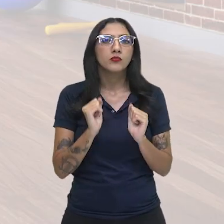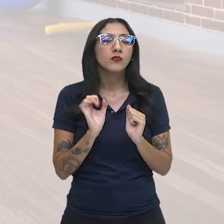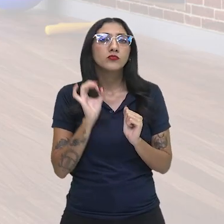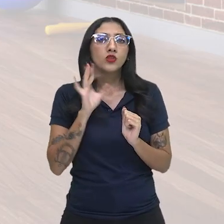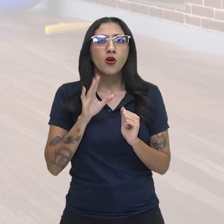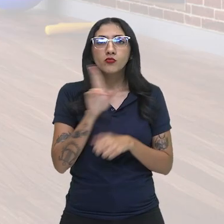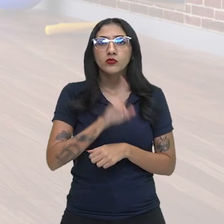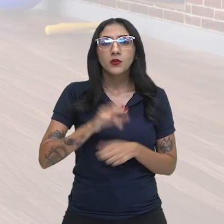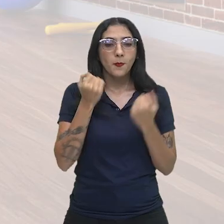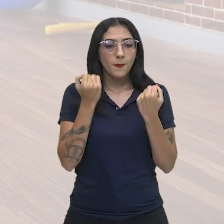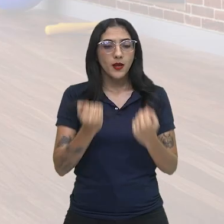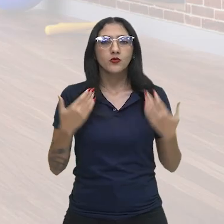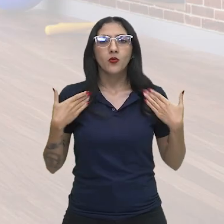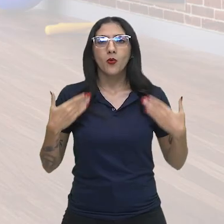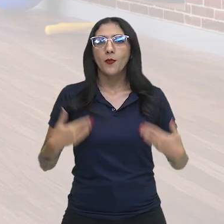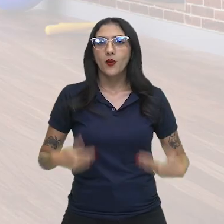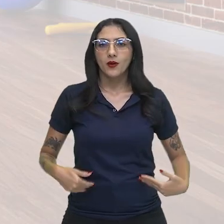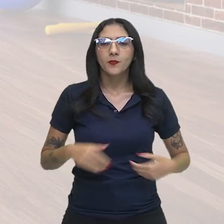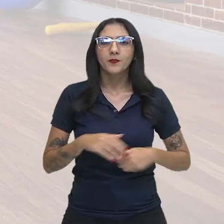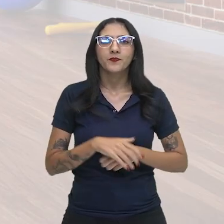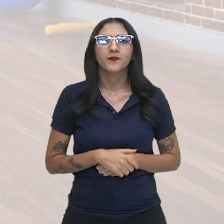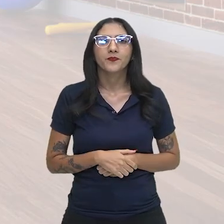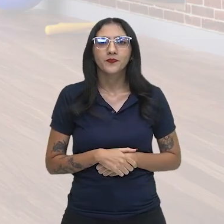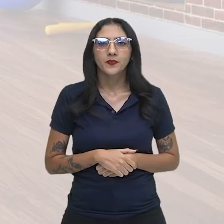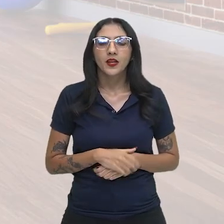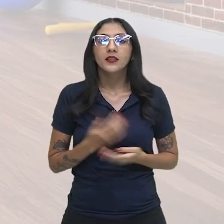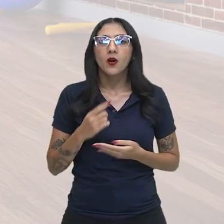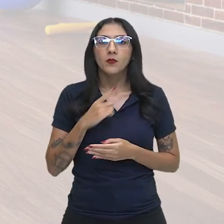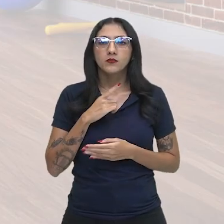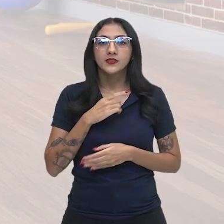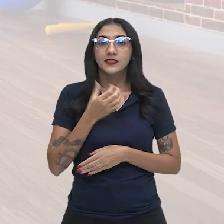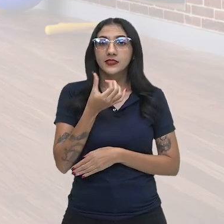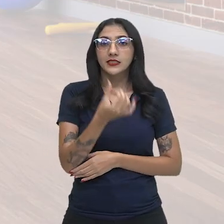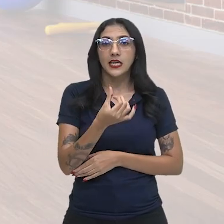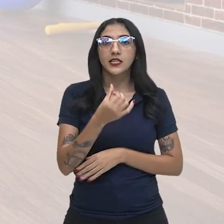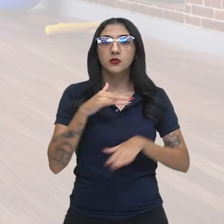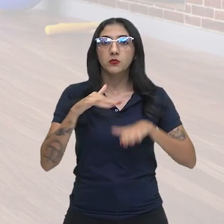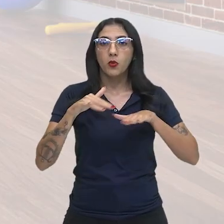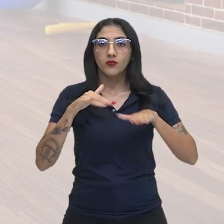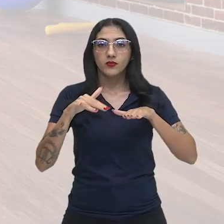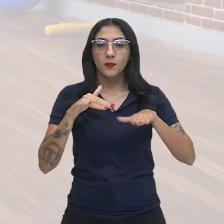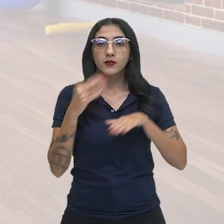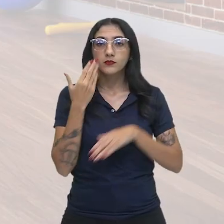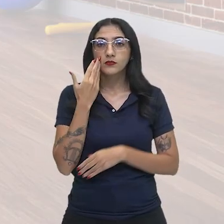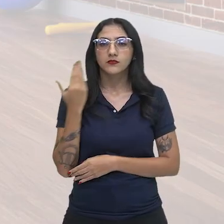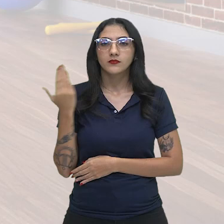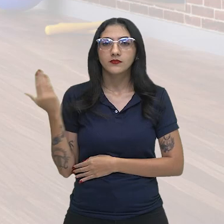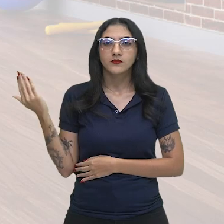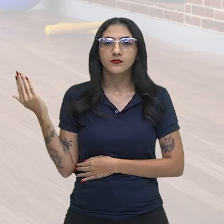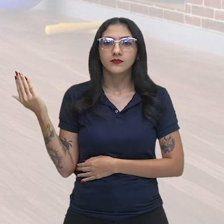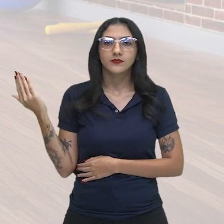do nosso próprio corpo. Então, nós vamos fazer 6 movimentos aqui, ó. 1,